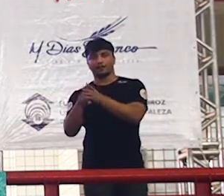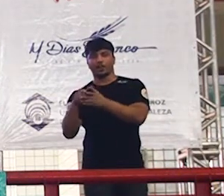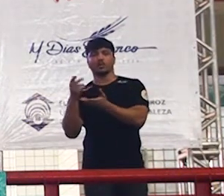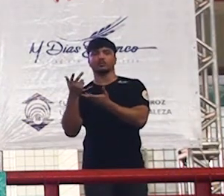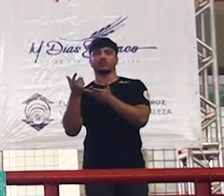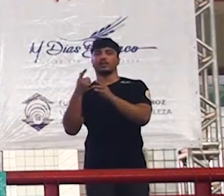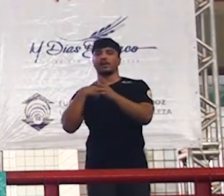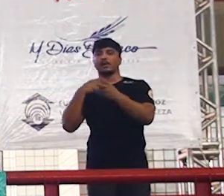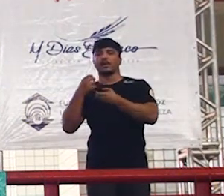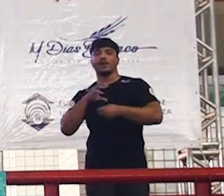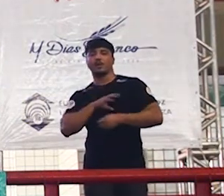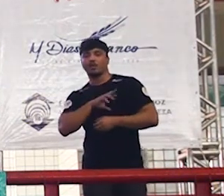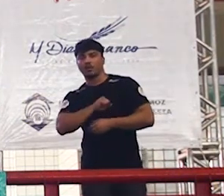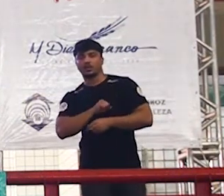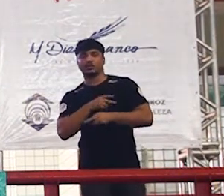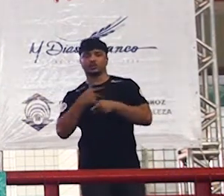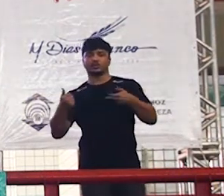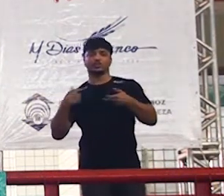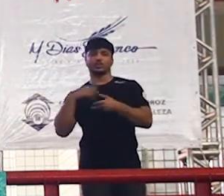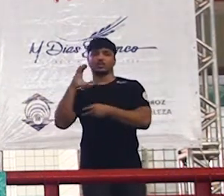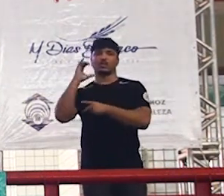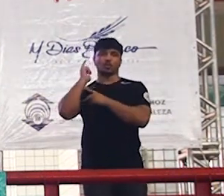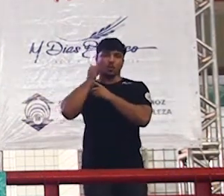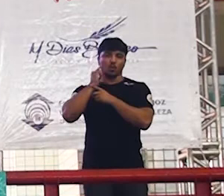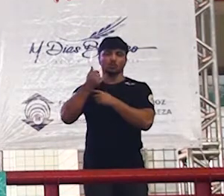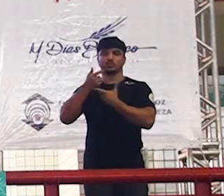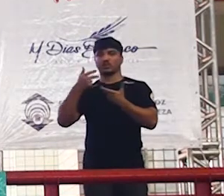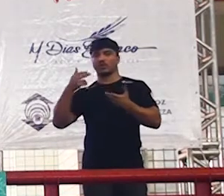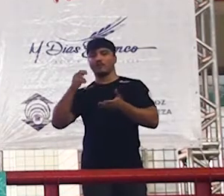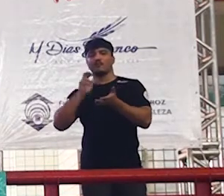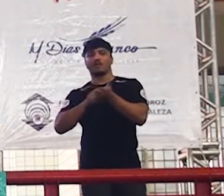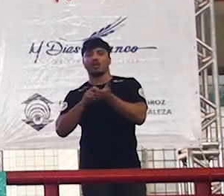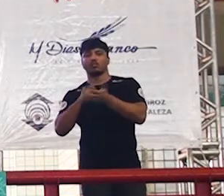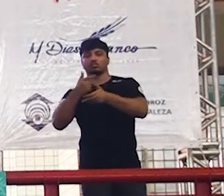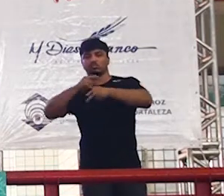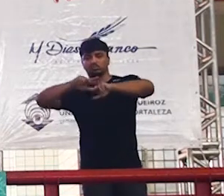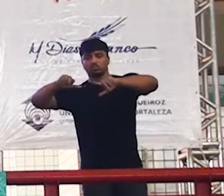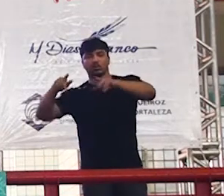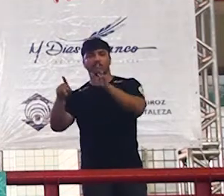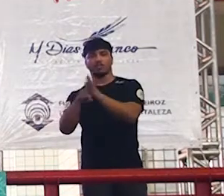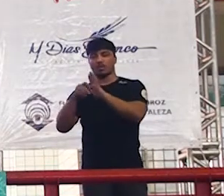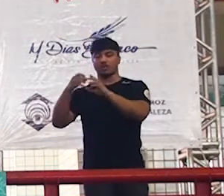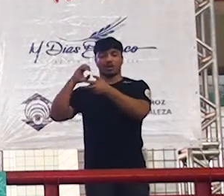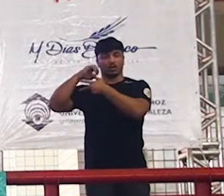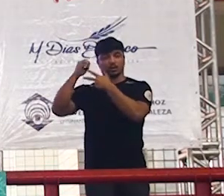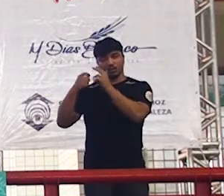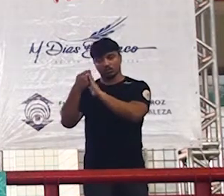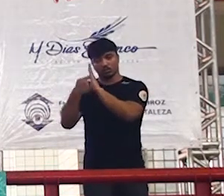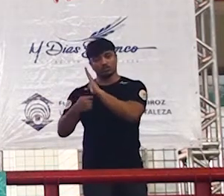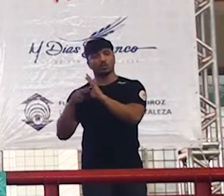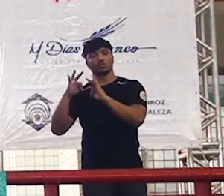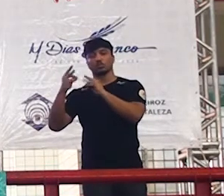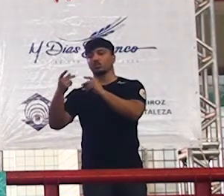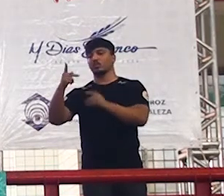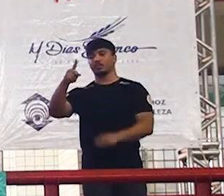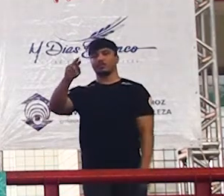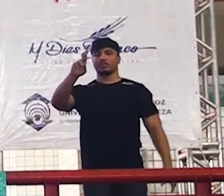um romance, um conto, uma crônica, uma fábula, a sua redação do Enem, são escritos em